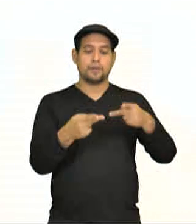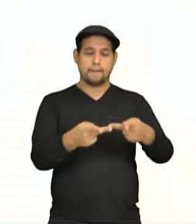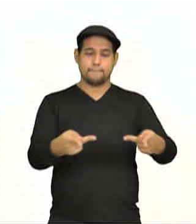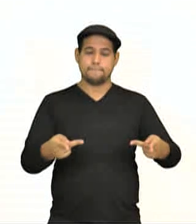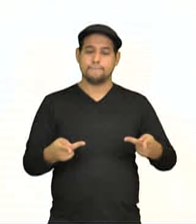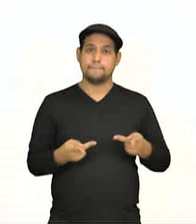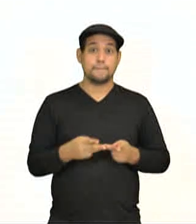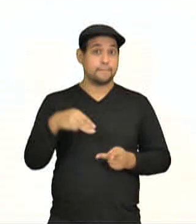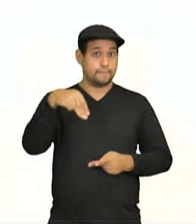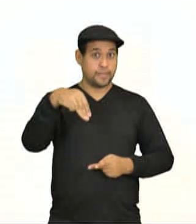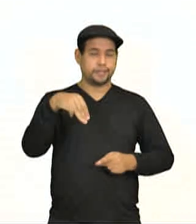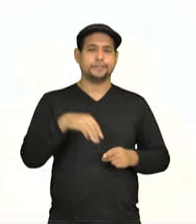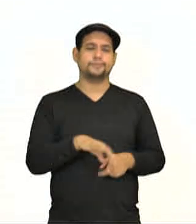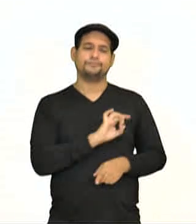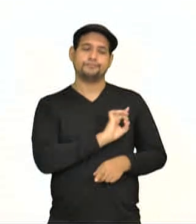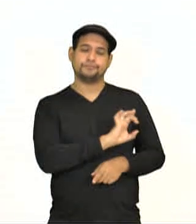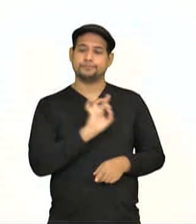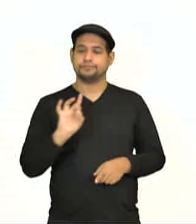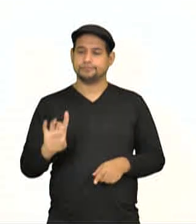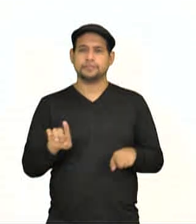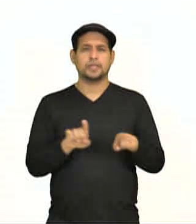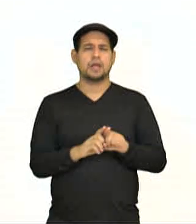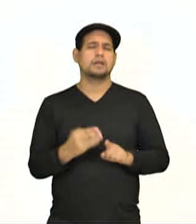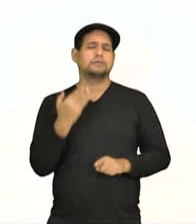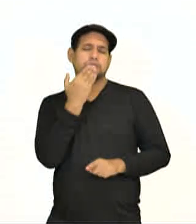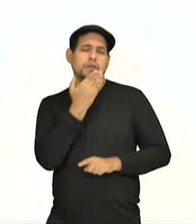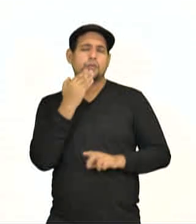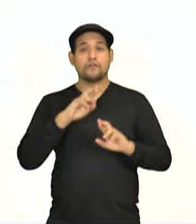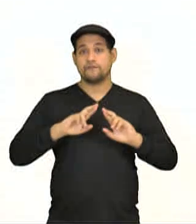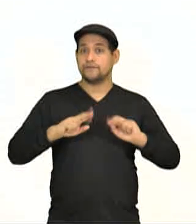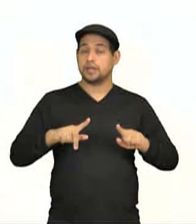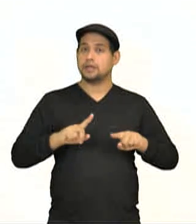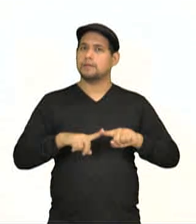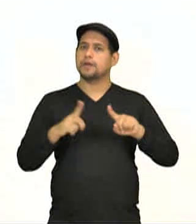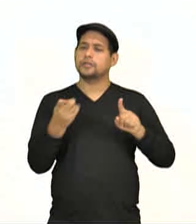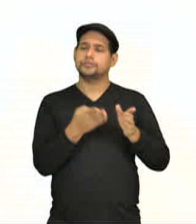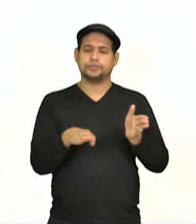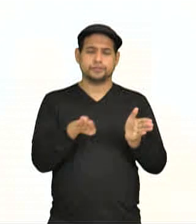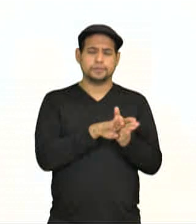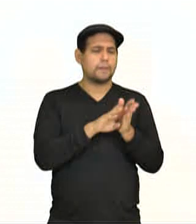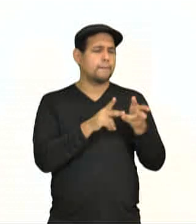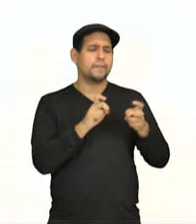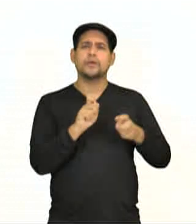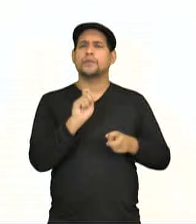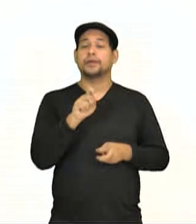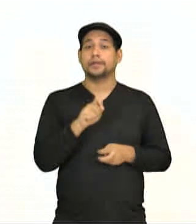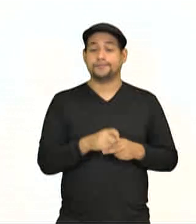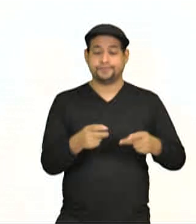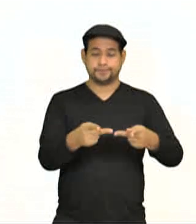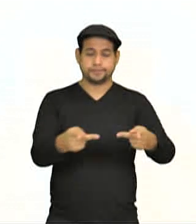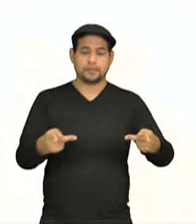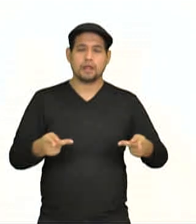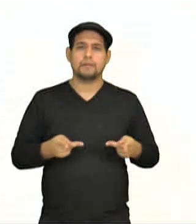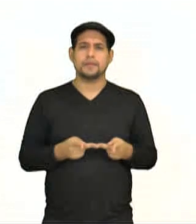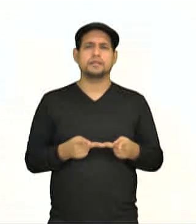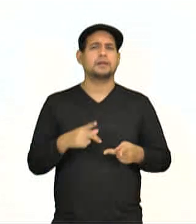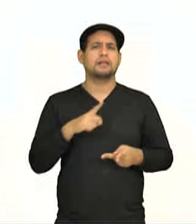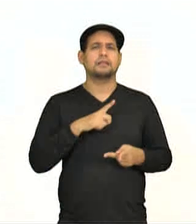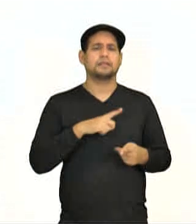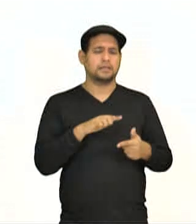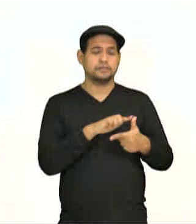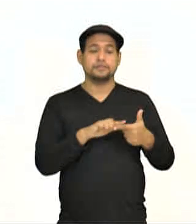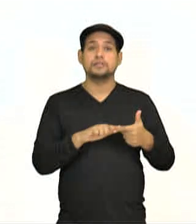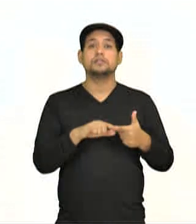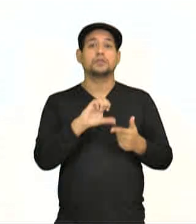para cada, né, e de sabores diferentes. Ao recebê-las, perceberam que a pizza de Arthur estava dividida